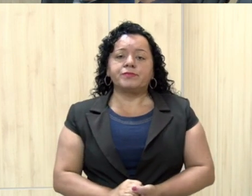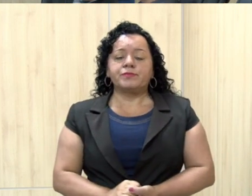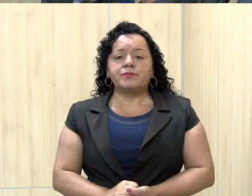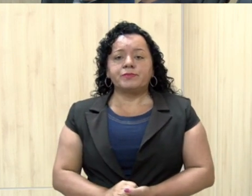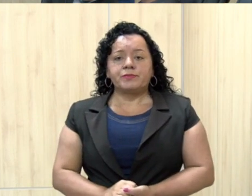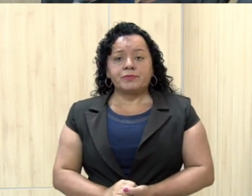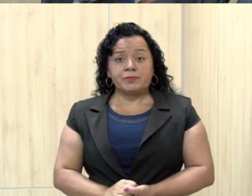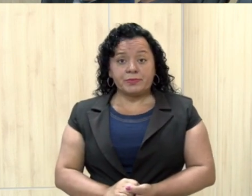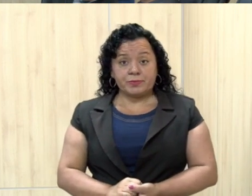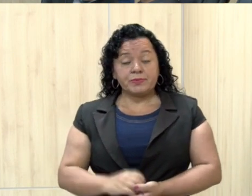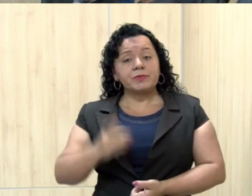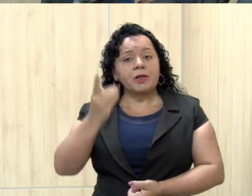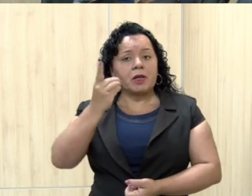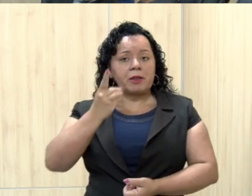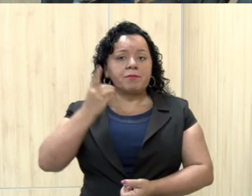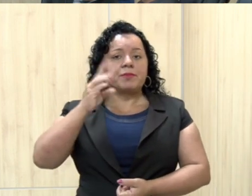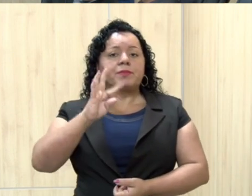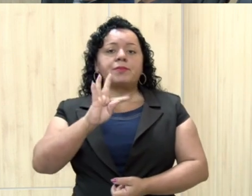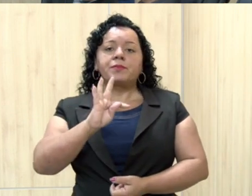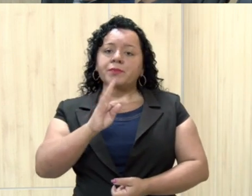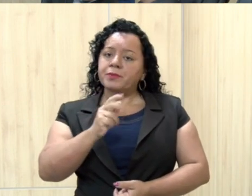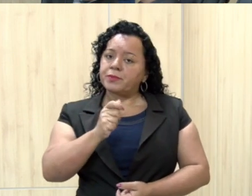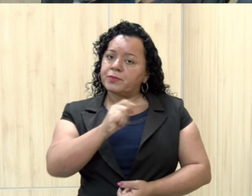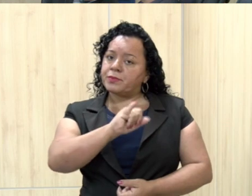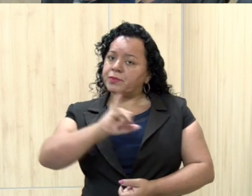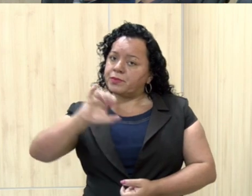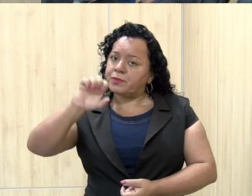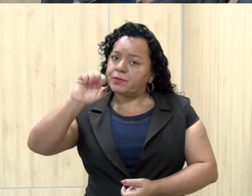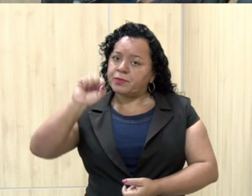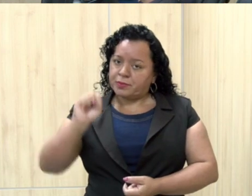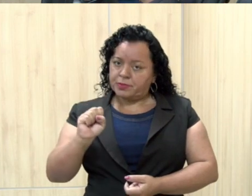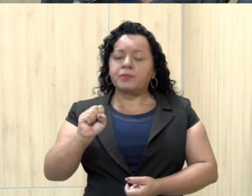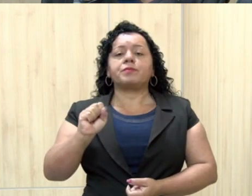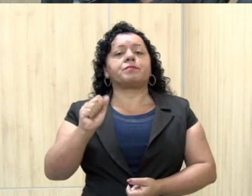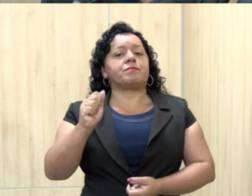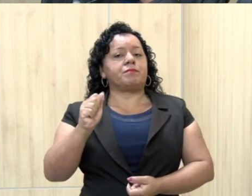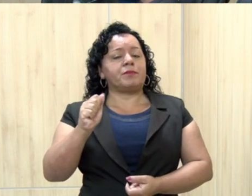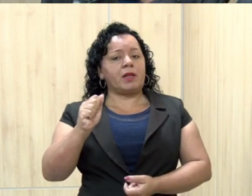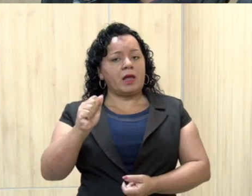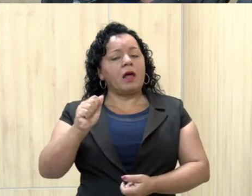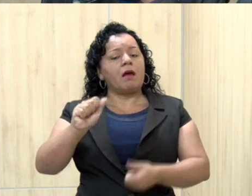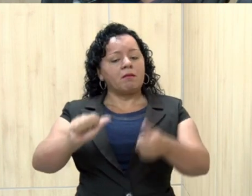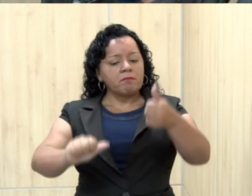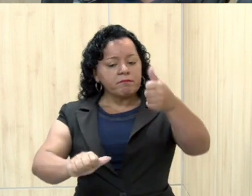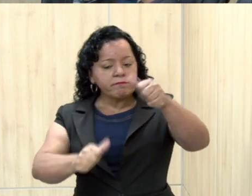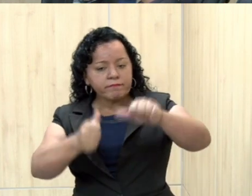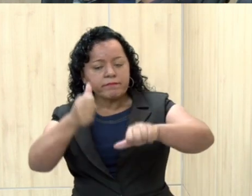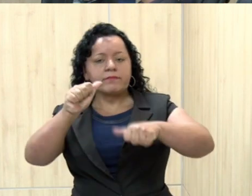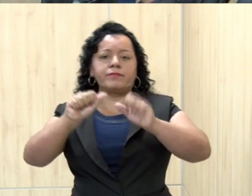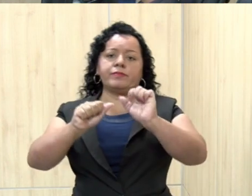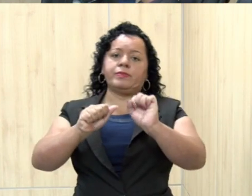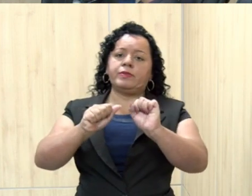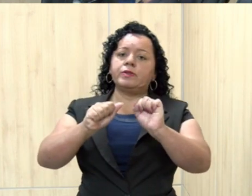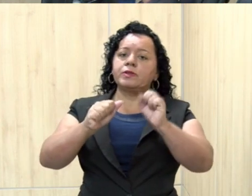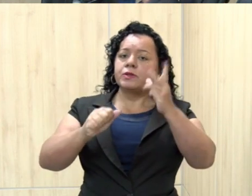deputada Taíssa Na verdade o análise que o deputado Rodrigo faz e a propositura de vossa excelência vem de encontro